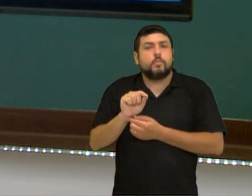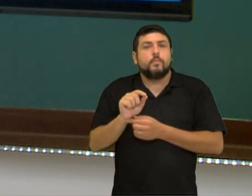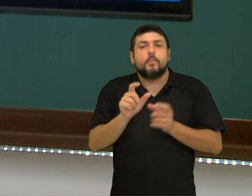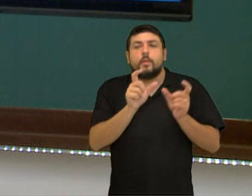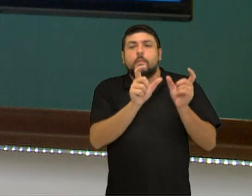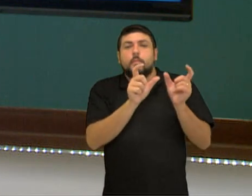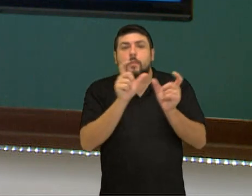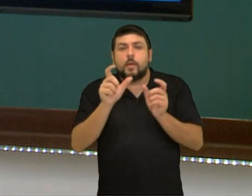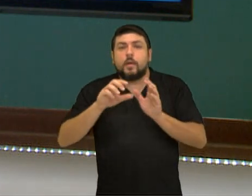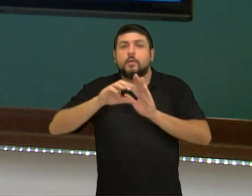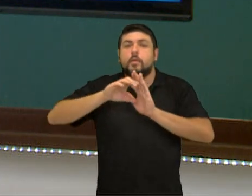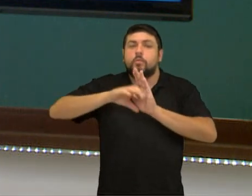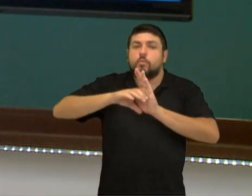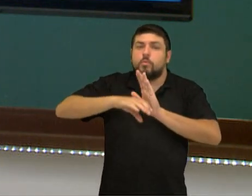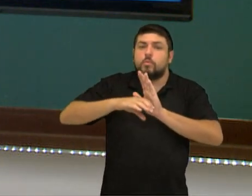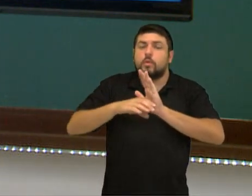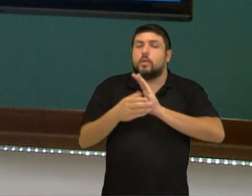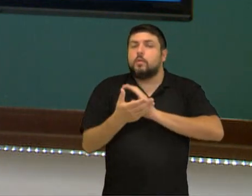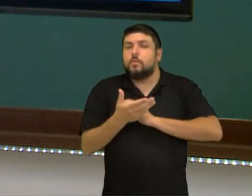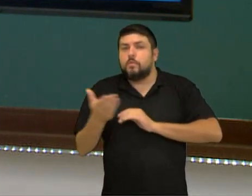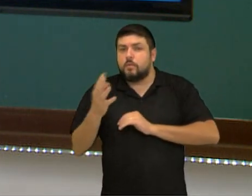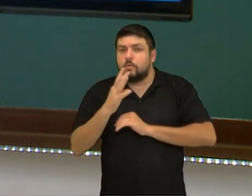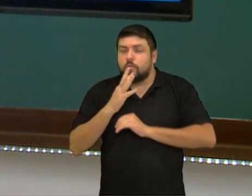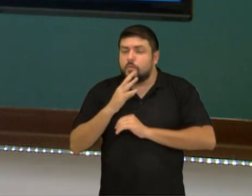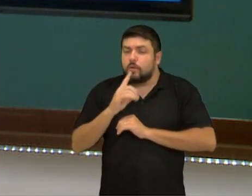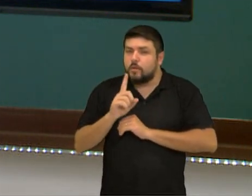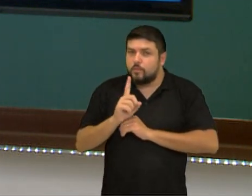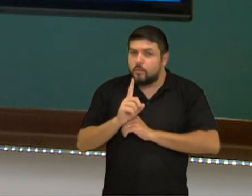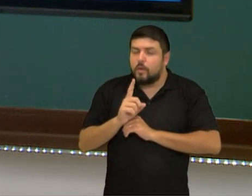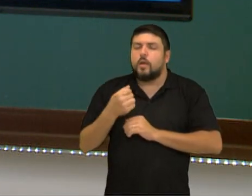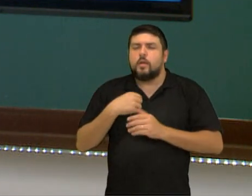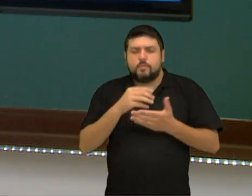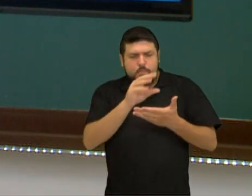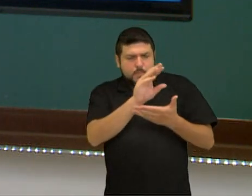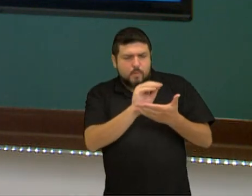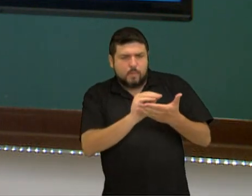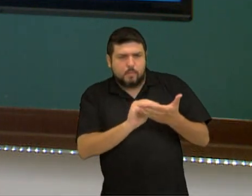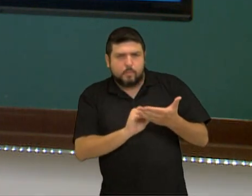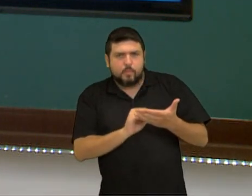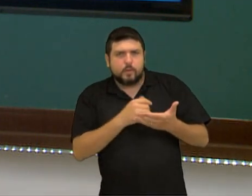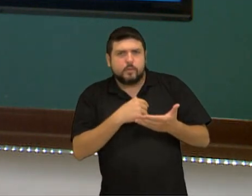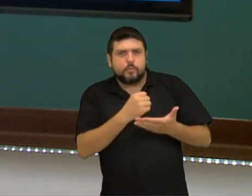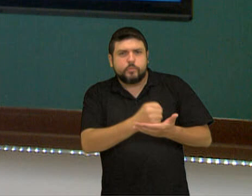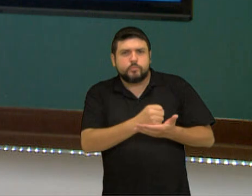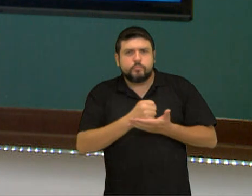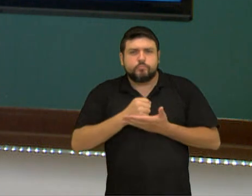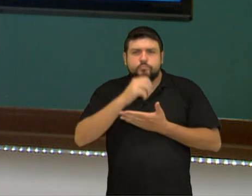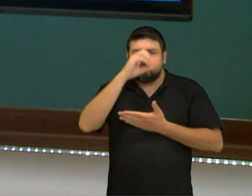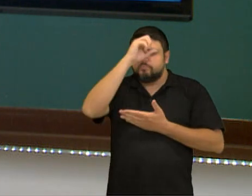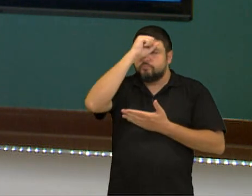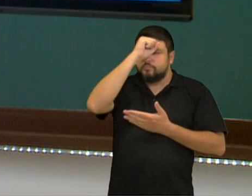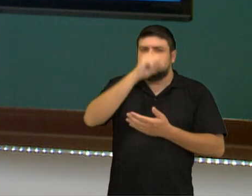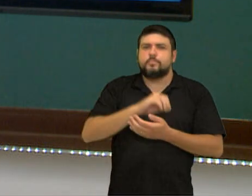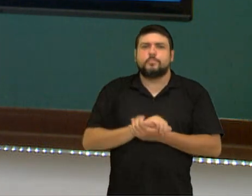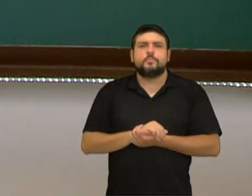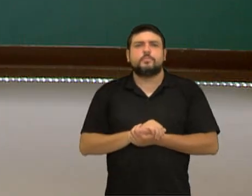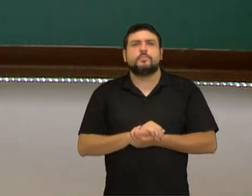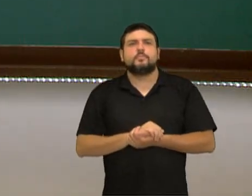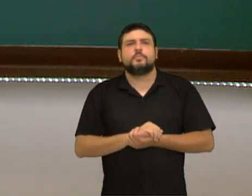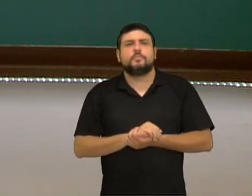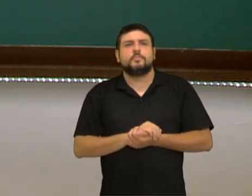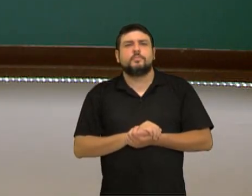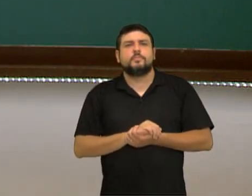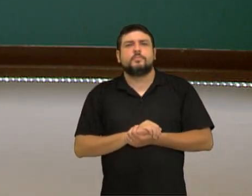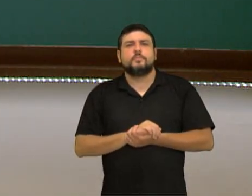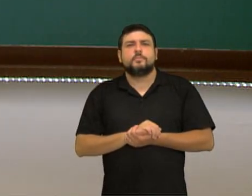conceitos que você não conhecia, anote. Vai te facilitar muito. Gostou da dica? Legal! Então